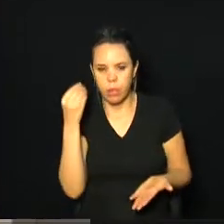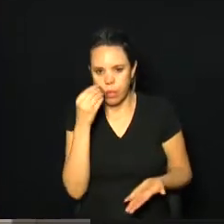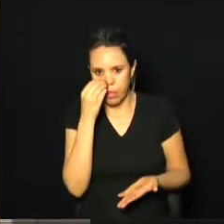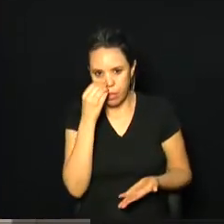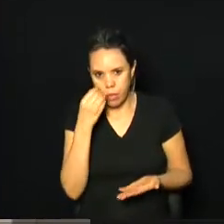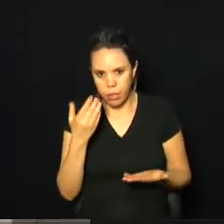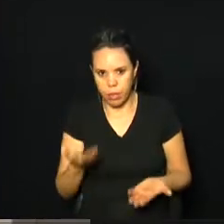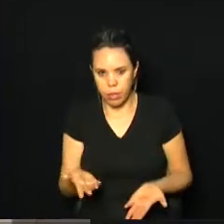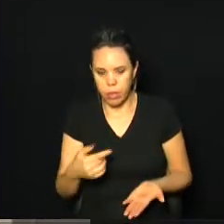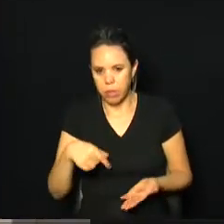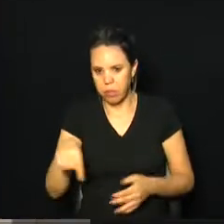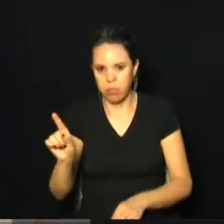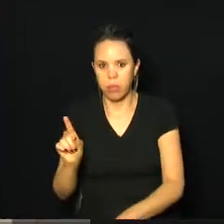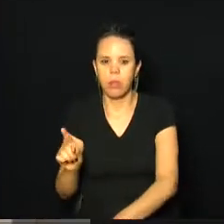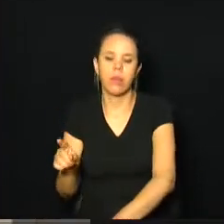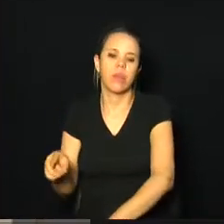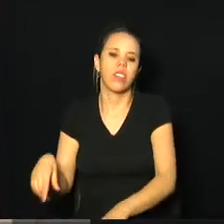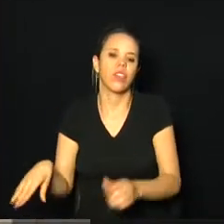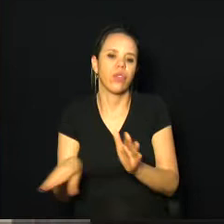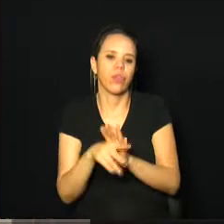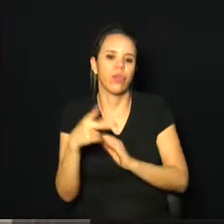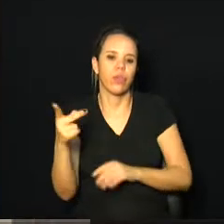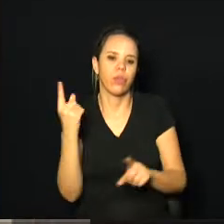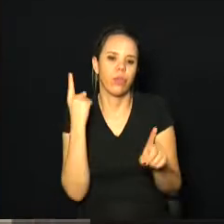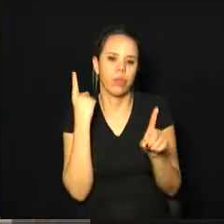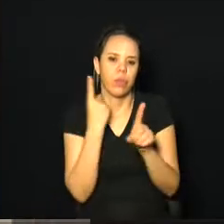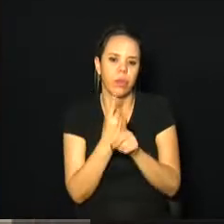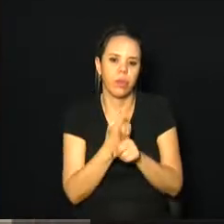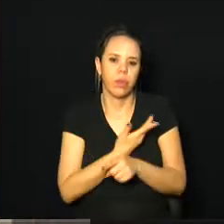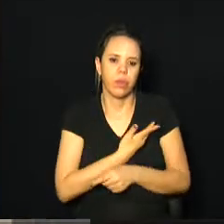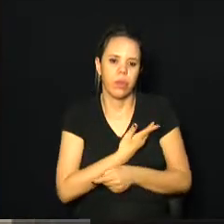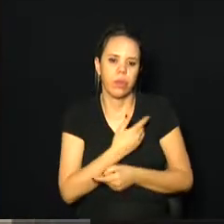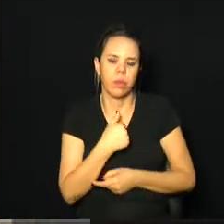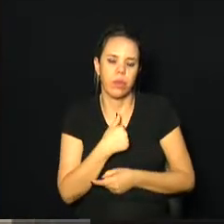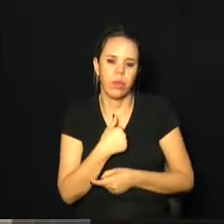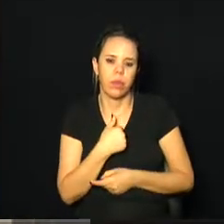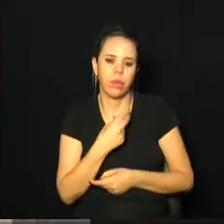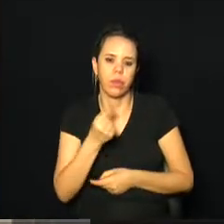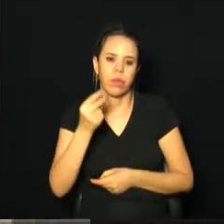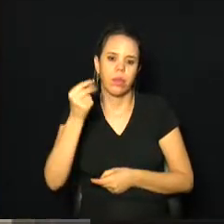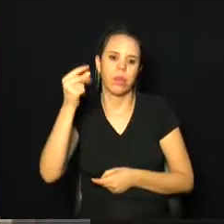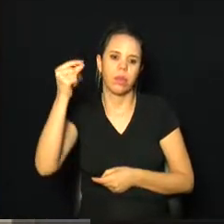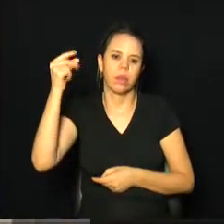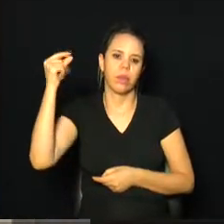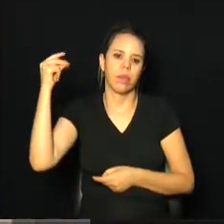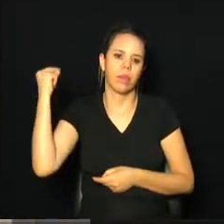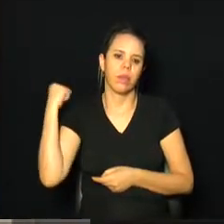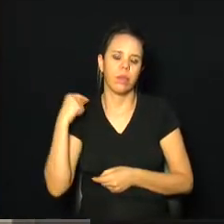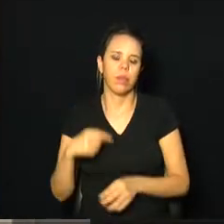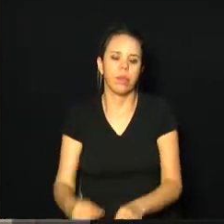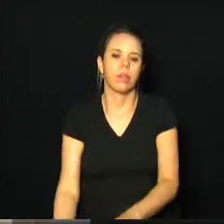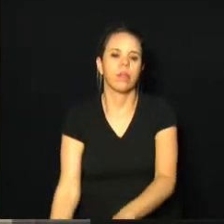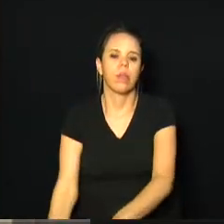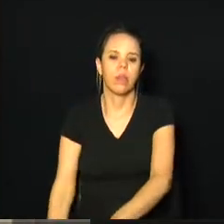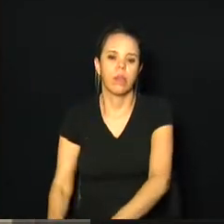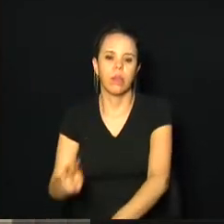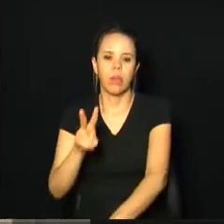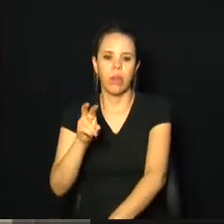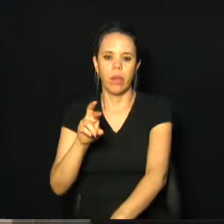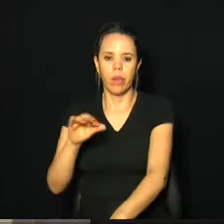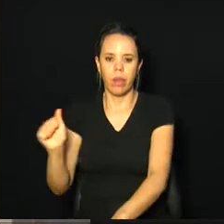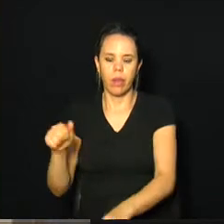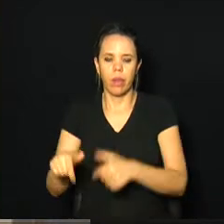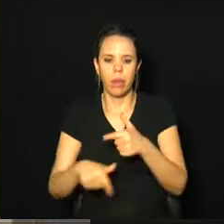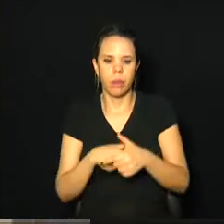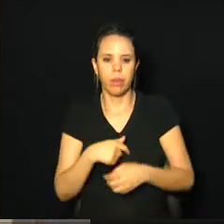então eu fui. Aí cheguei lá, encontrei uma amiga minha que de muito longa data, que é a Vera Dias, que trabalha